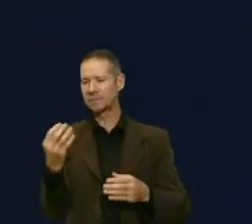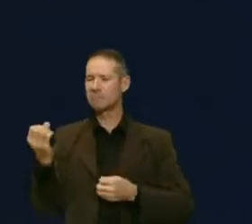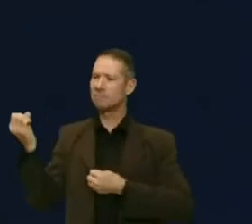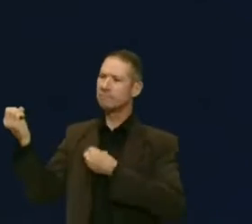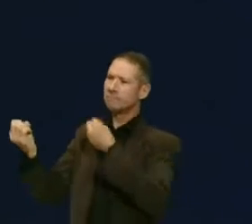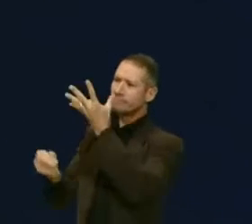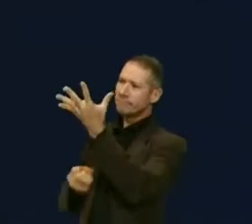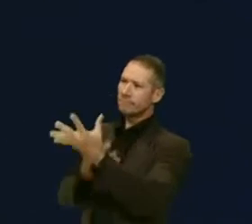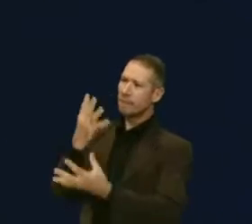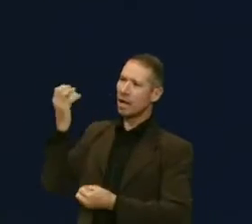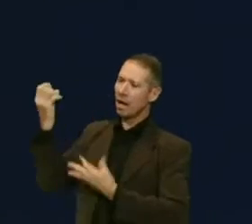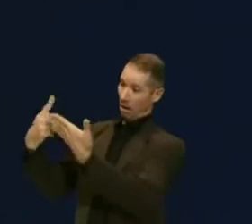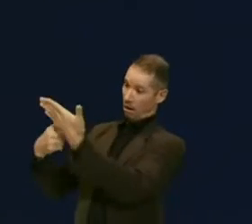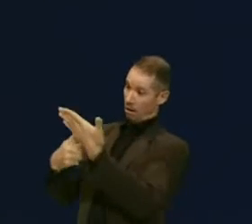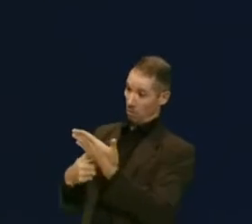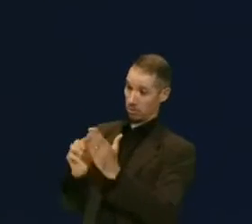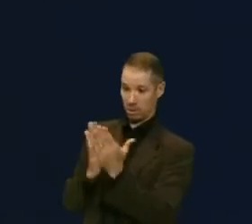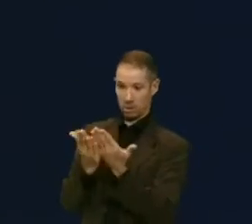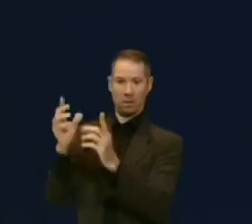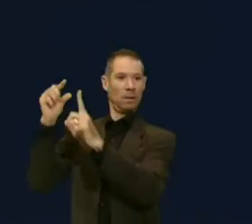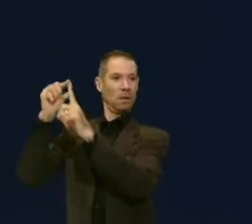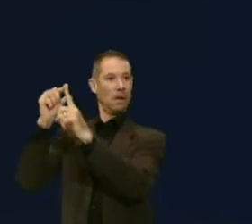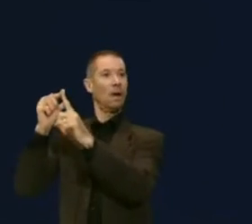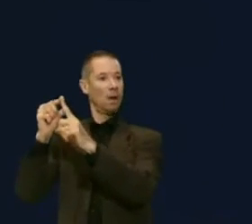expressão aparece: